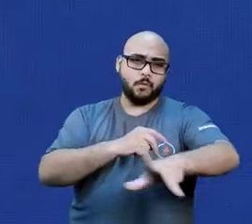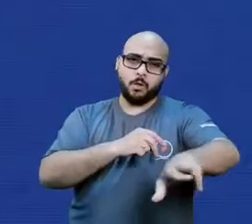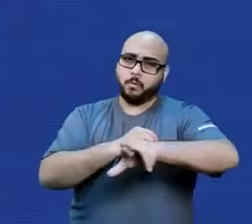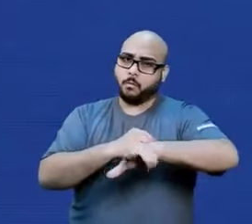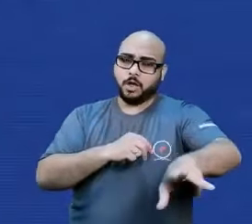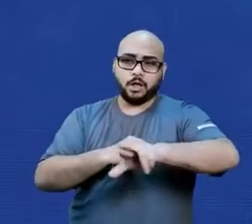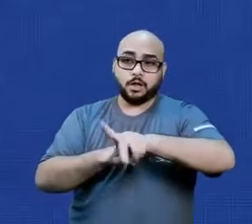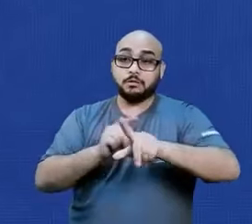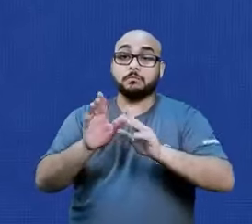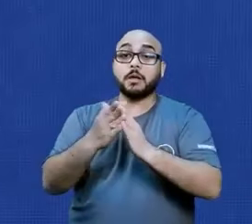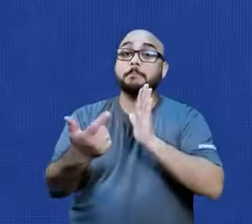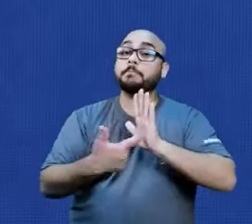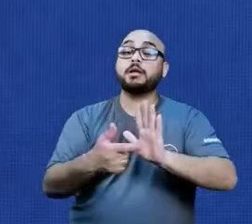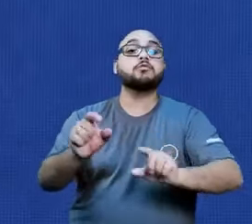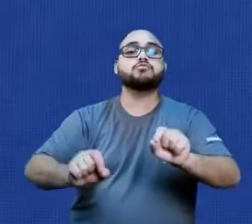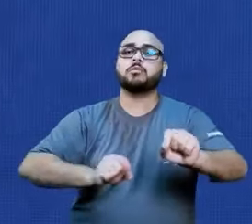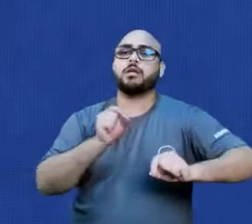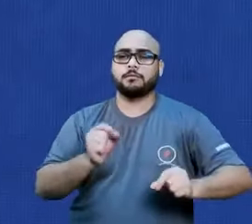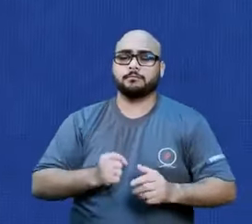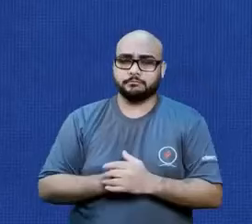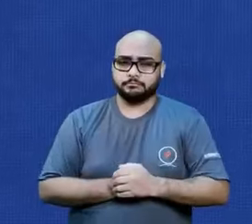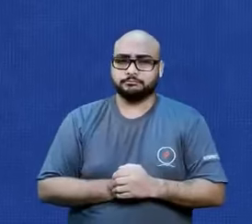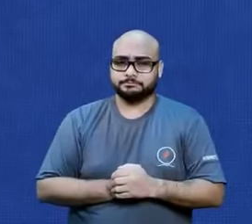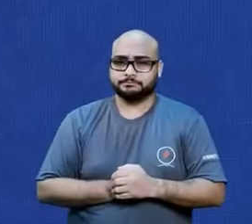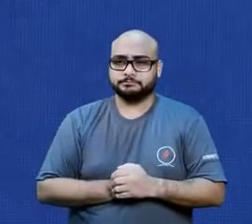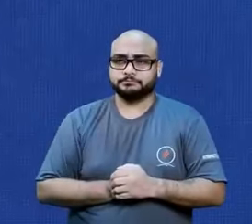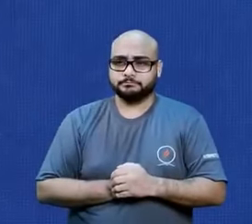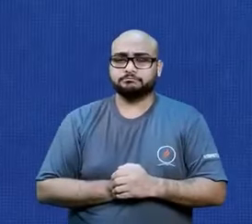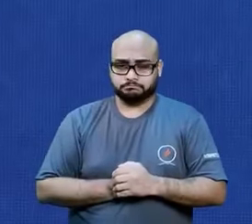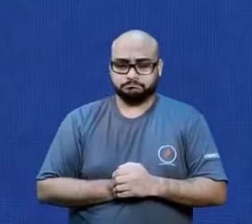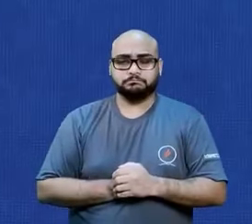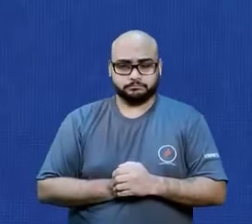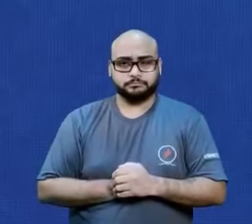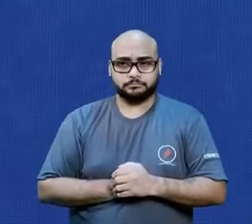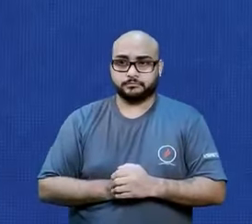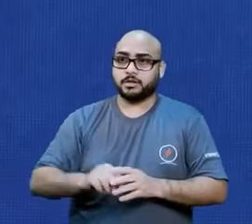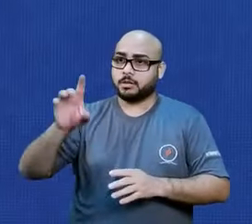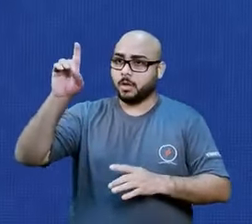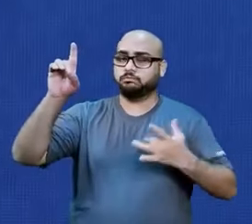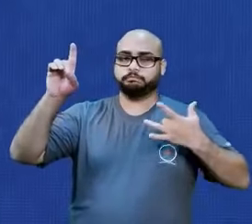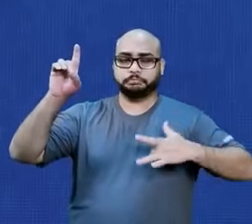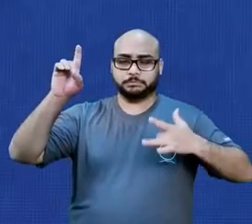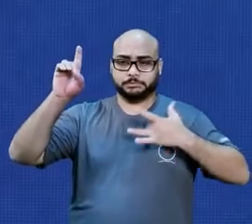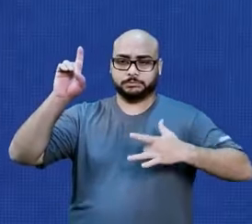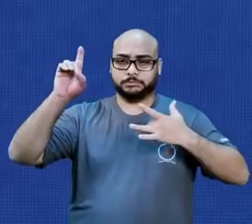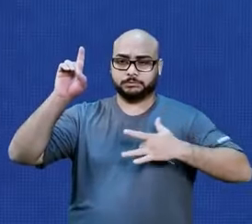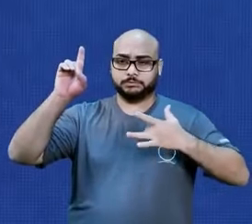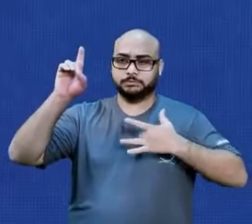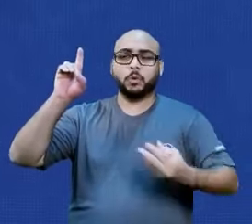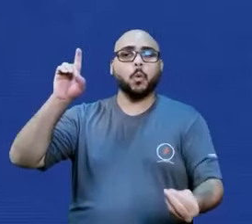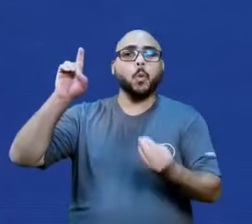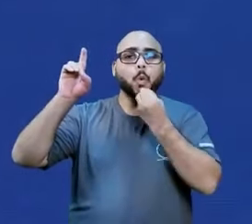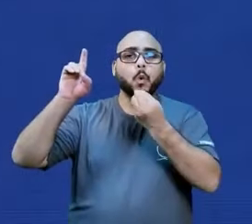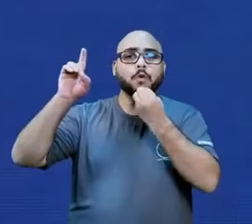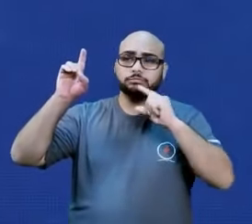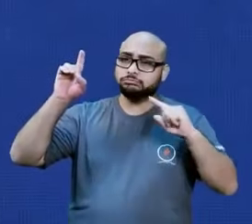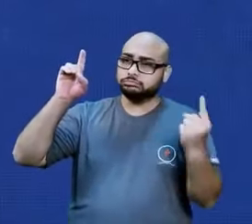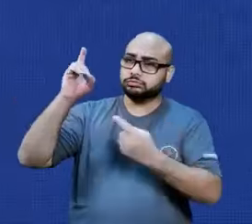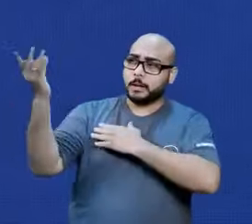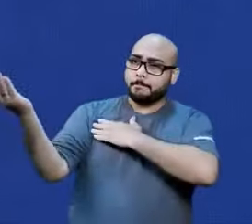322 e 23 que as misericórdias do senhor são a causa de não sermos